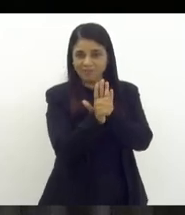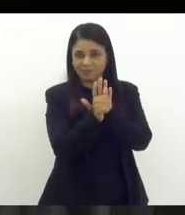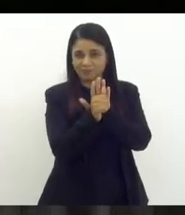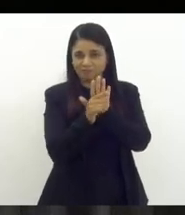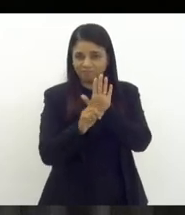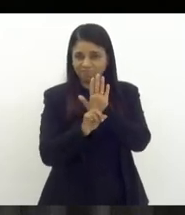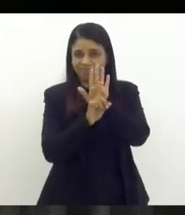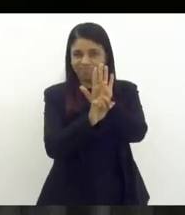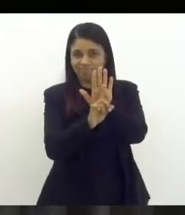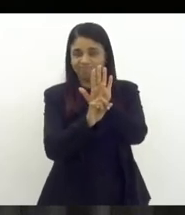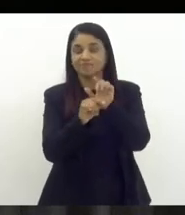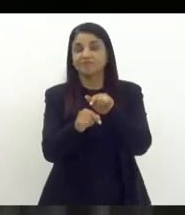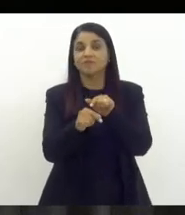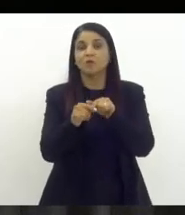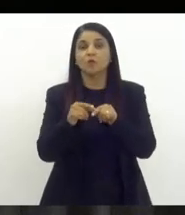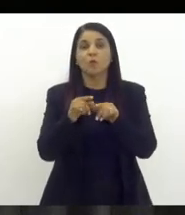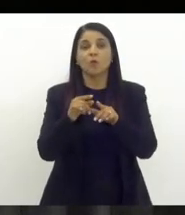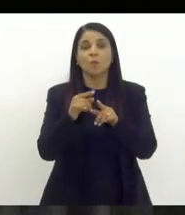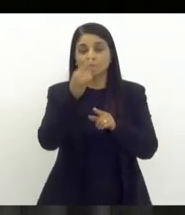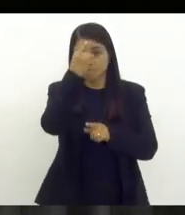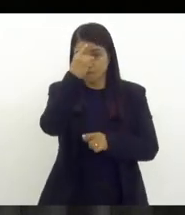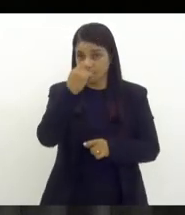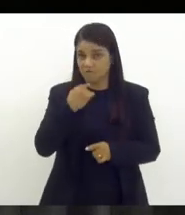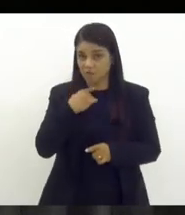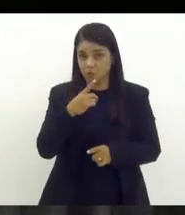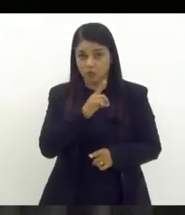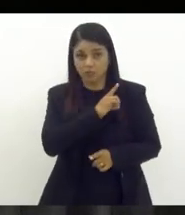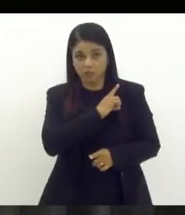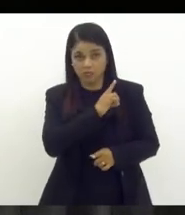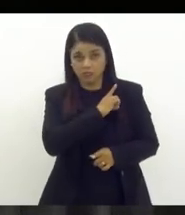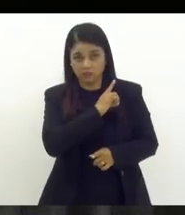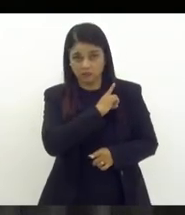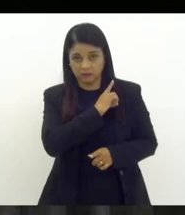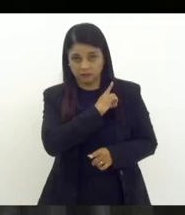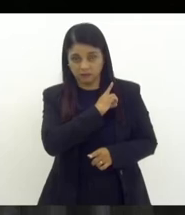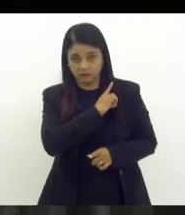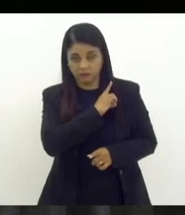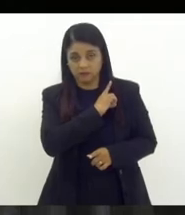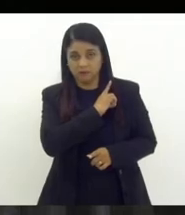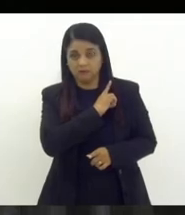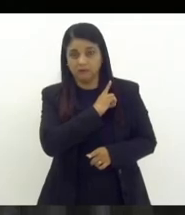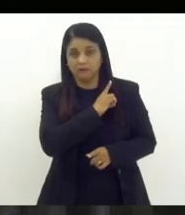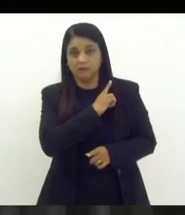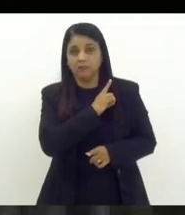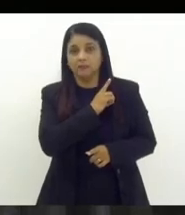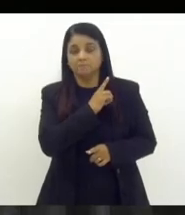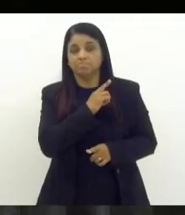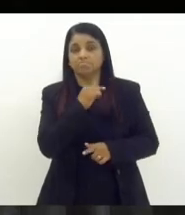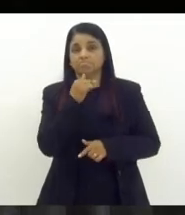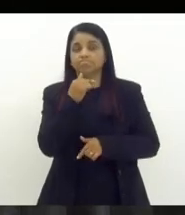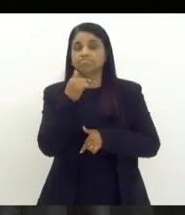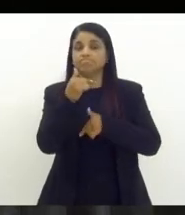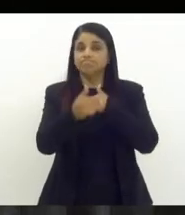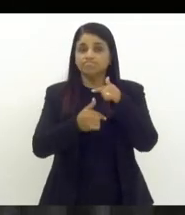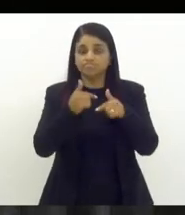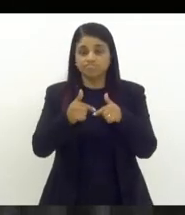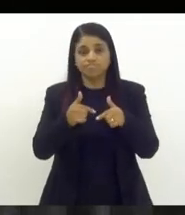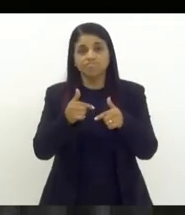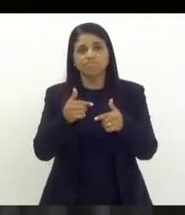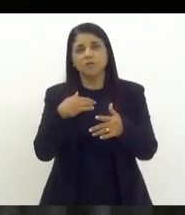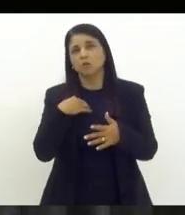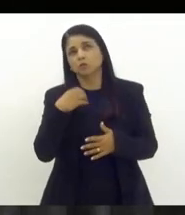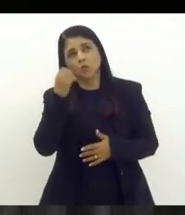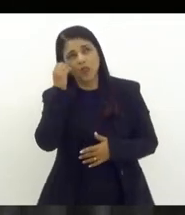tinha um perfil extremamente operacional e num Universo de me recordo